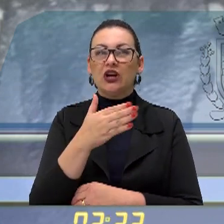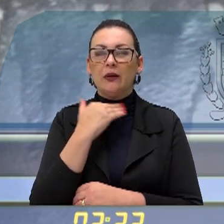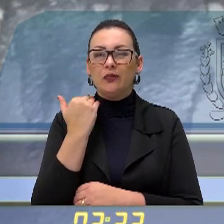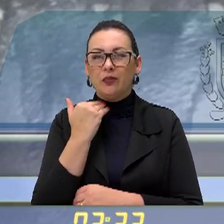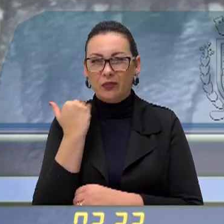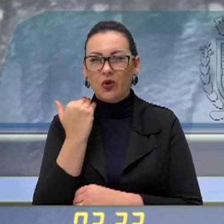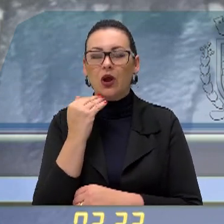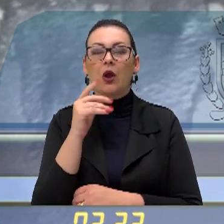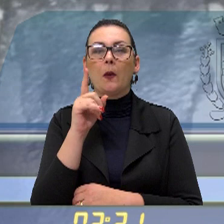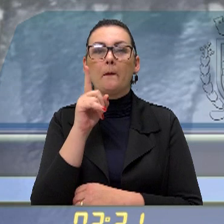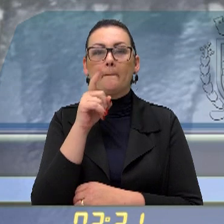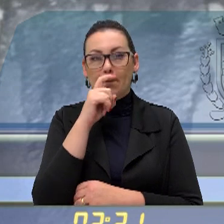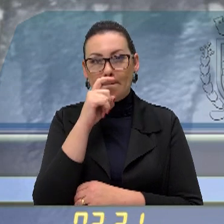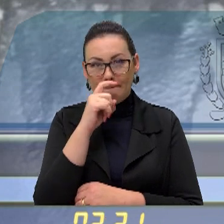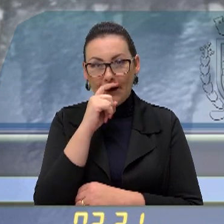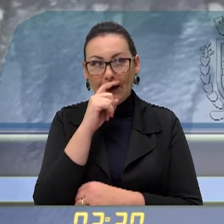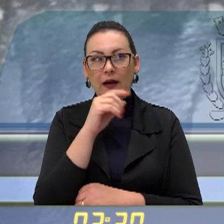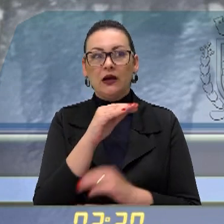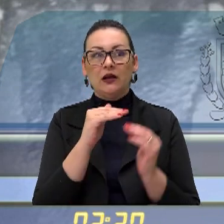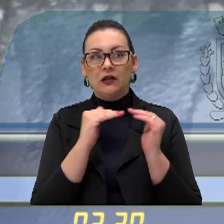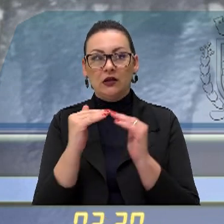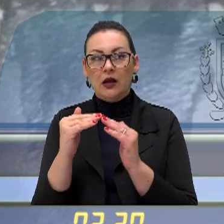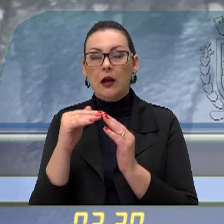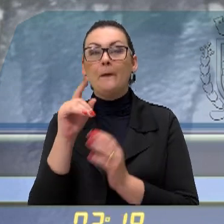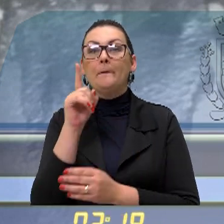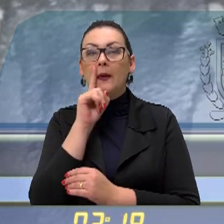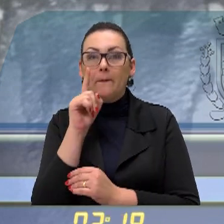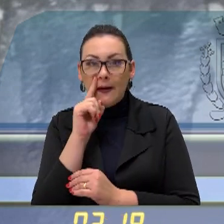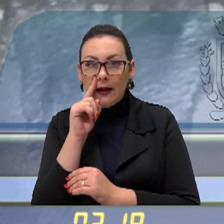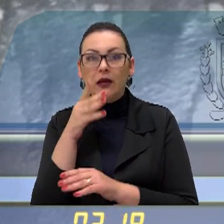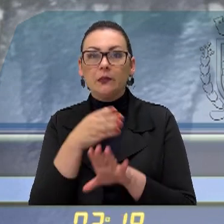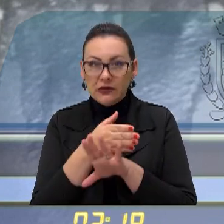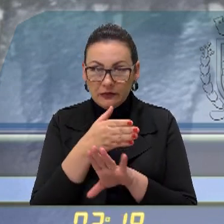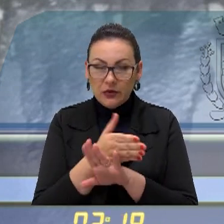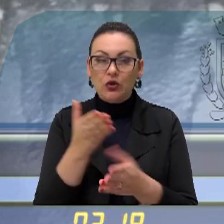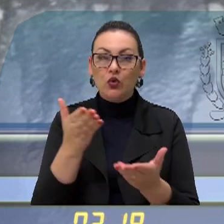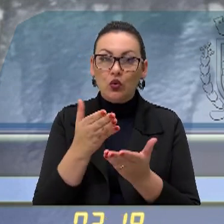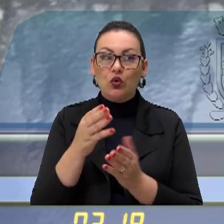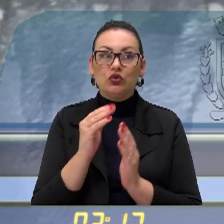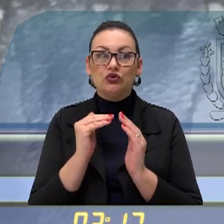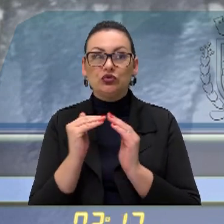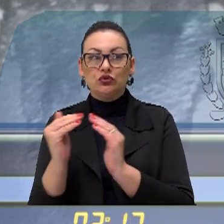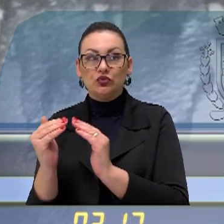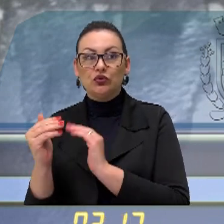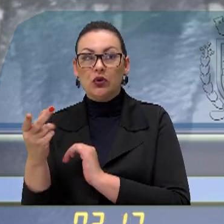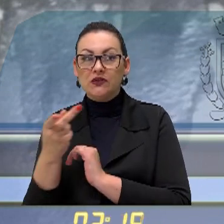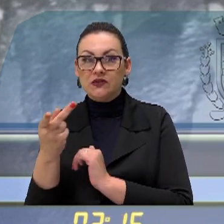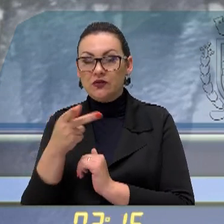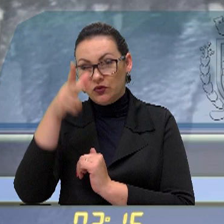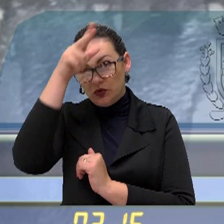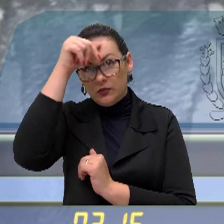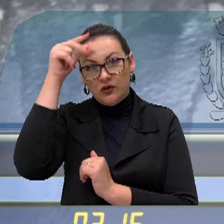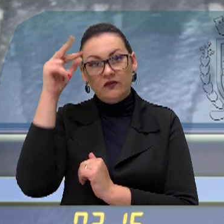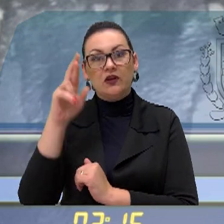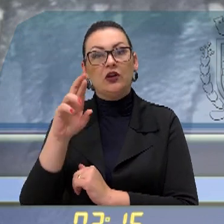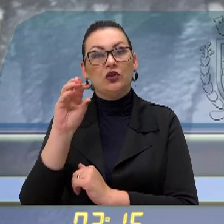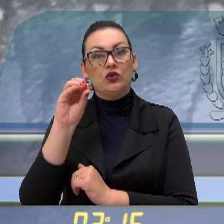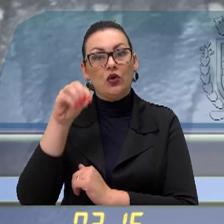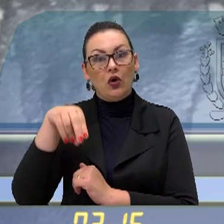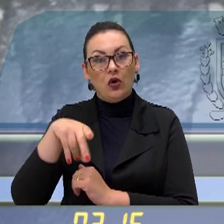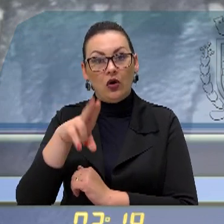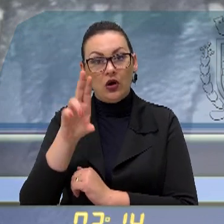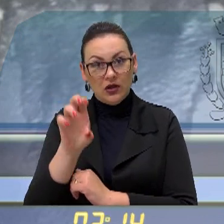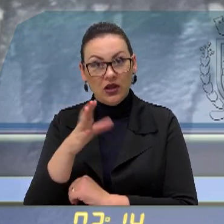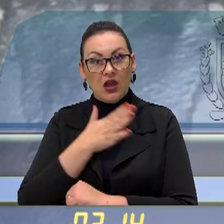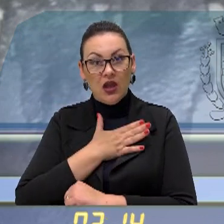pai dela, em memória. Do lado está a mãe, que está aqui presente. Do lado está meu vice-prefeito, Roque Dick. Eu, que